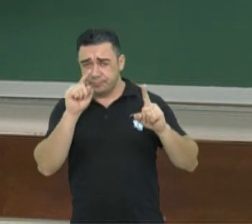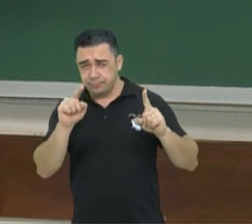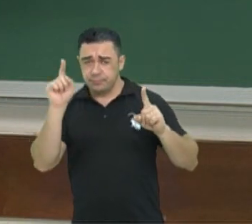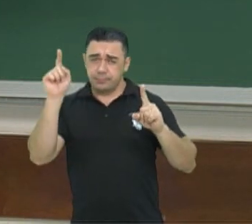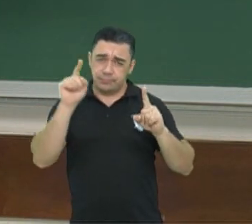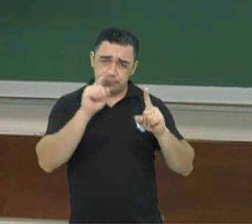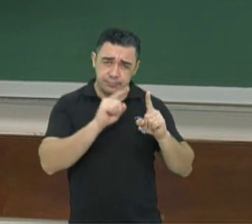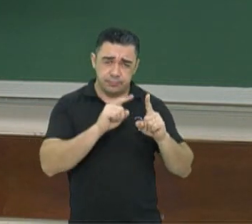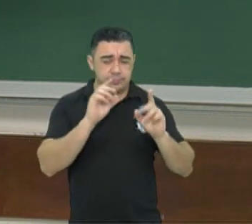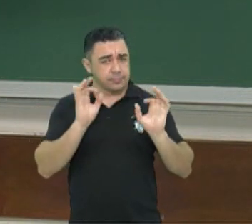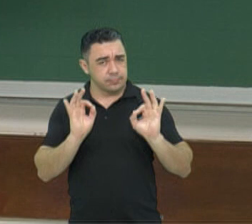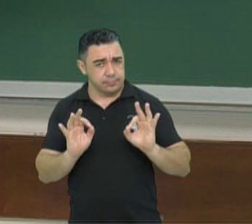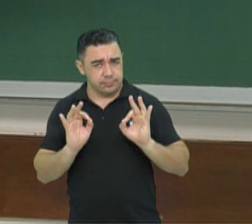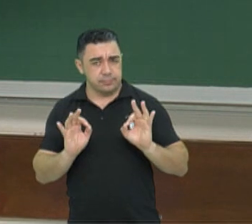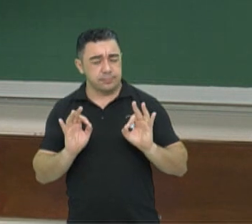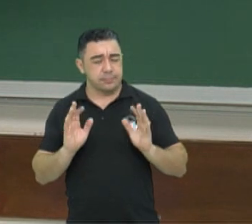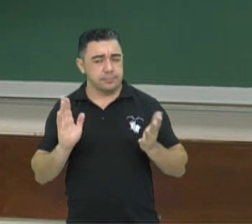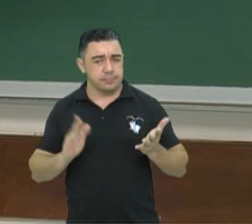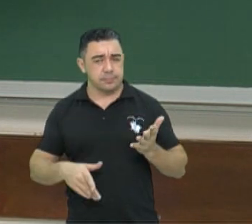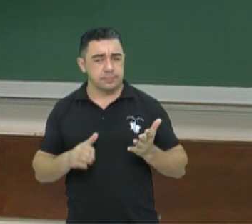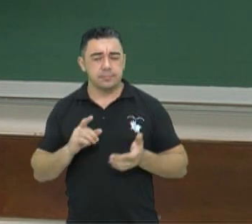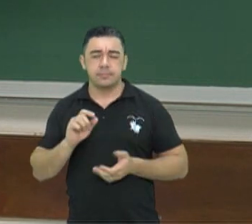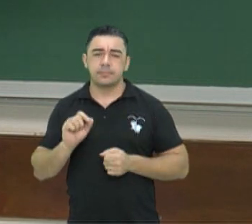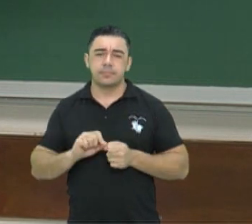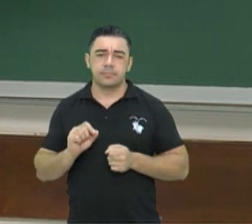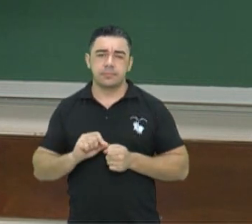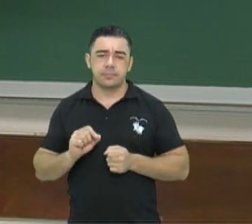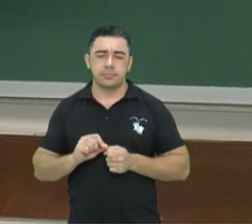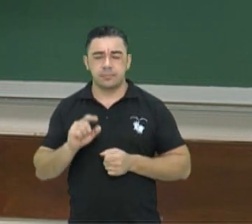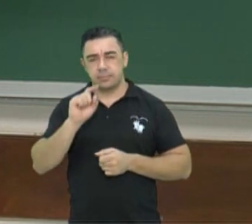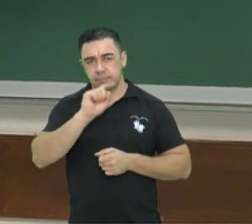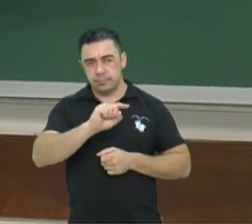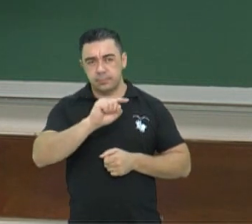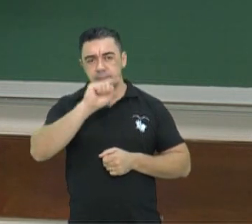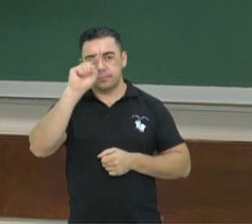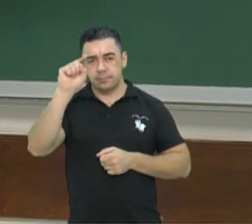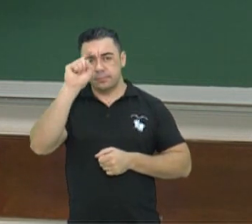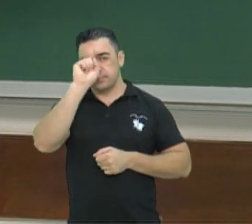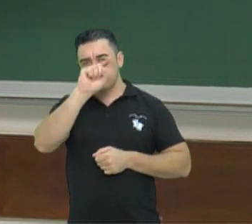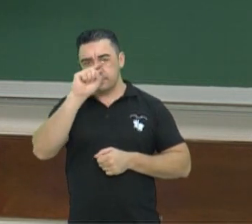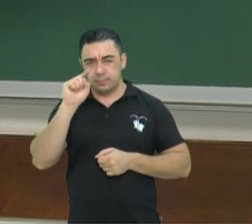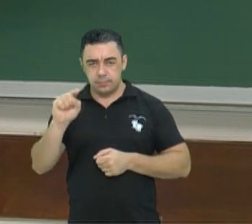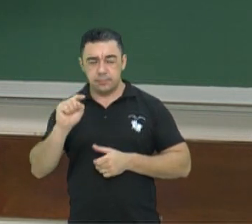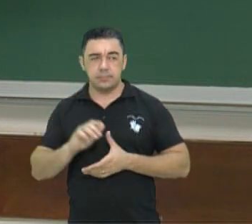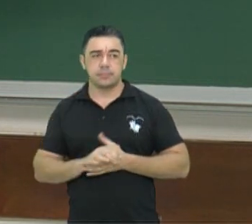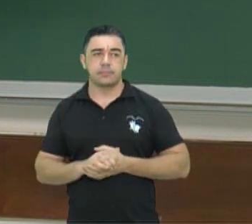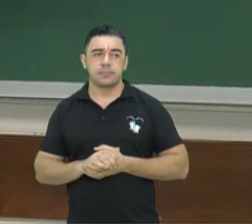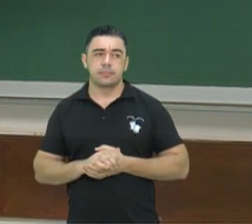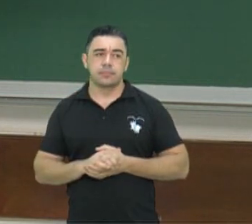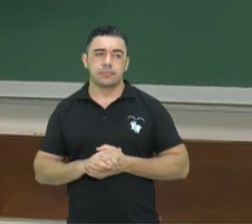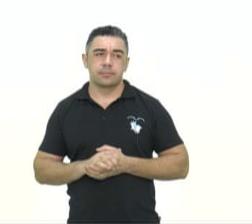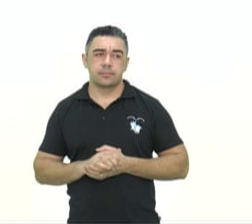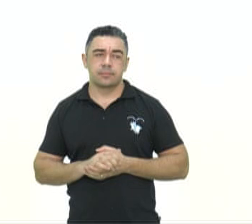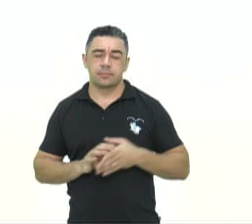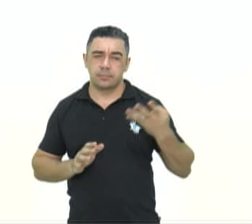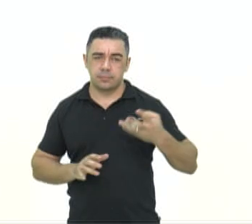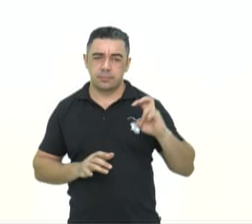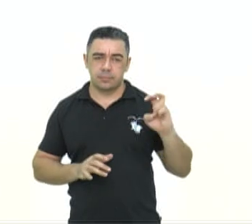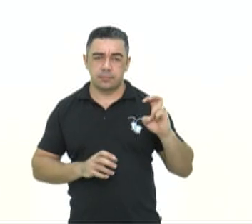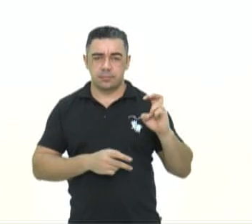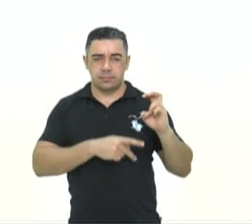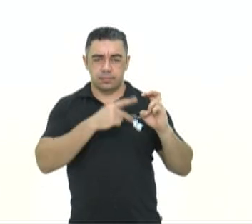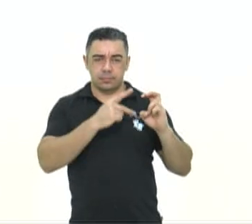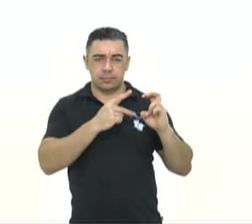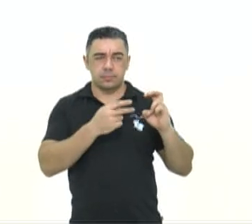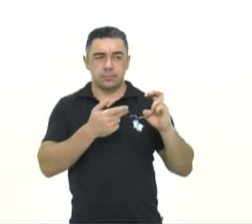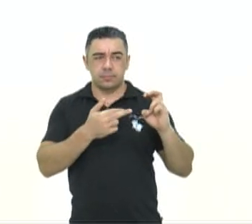nossa e velha resolução de extremos pelos meios. Eu vou ter